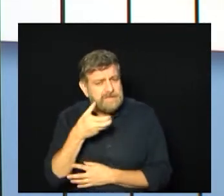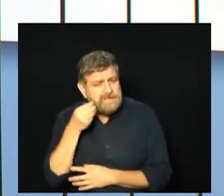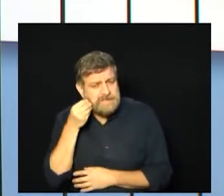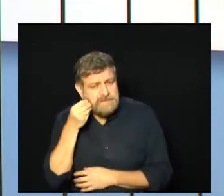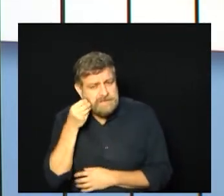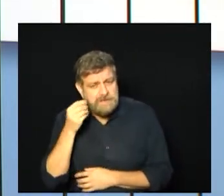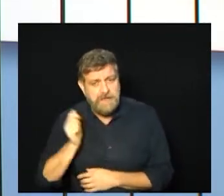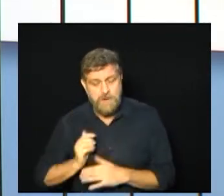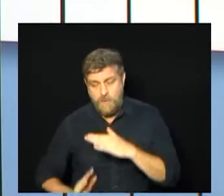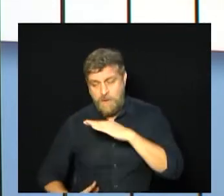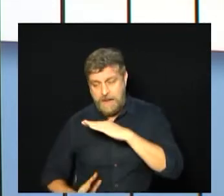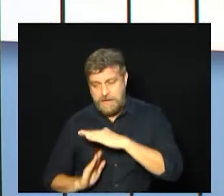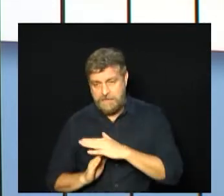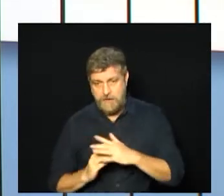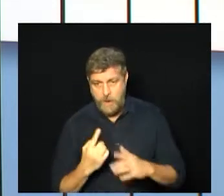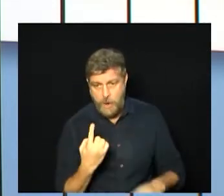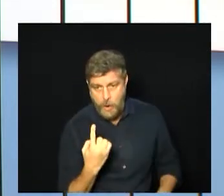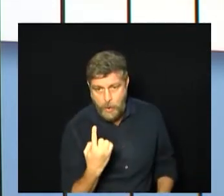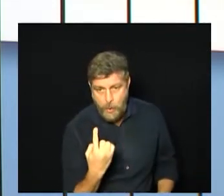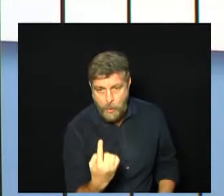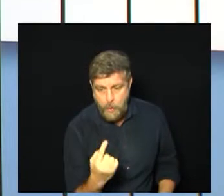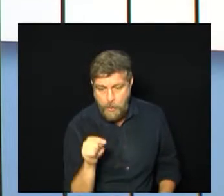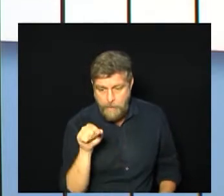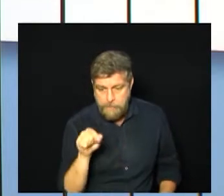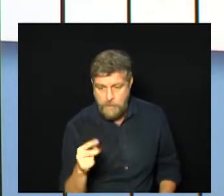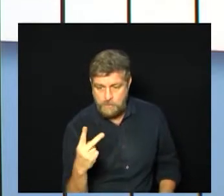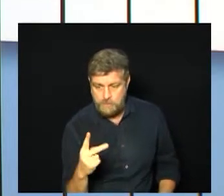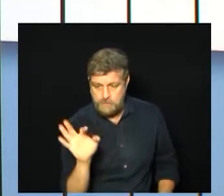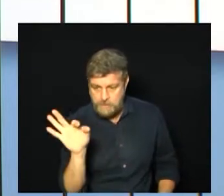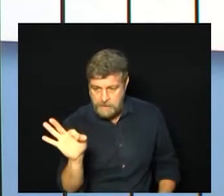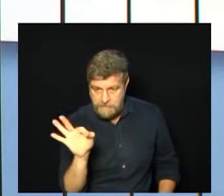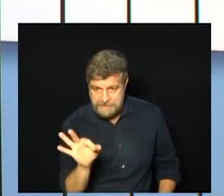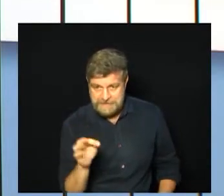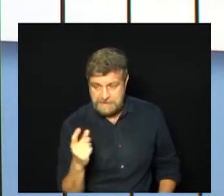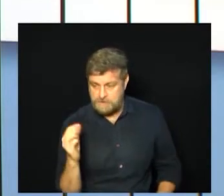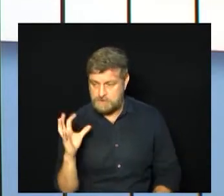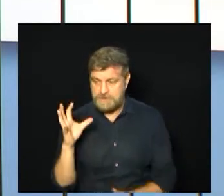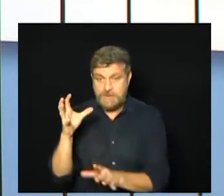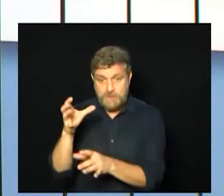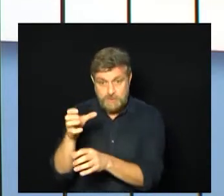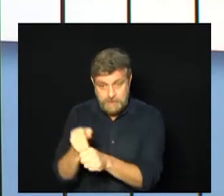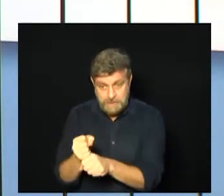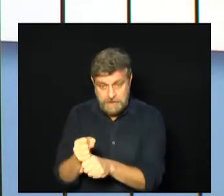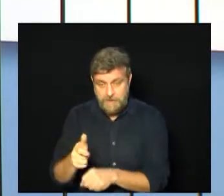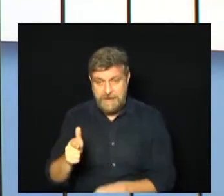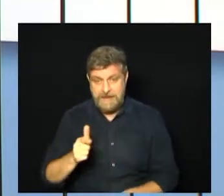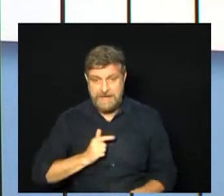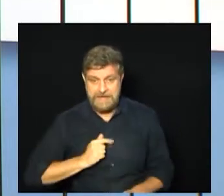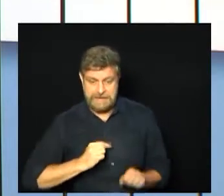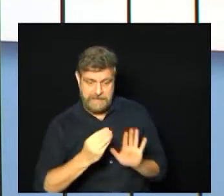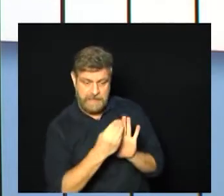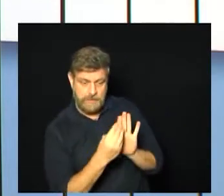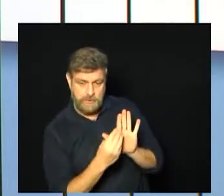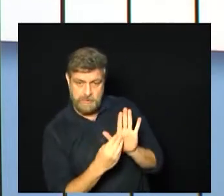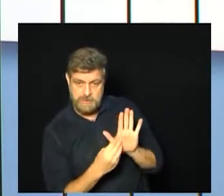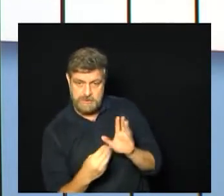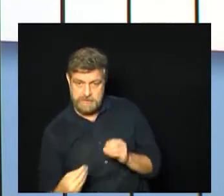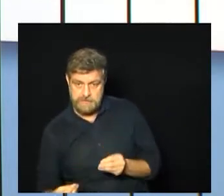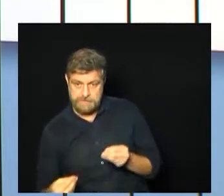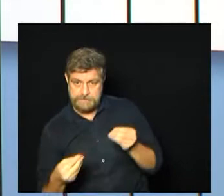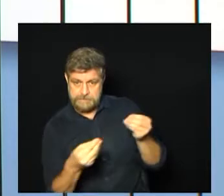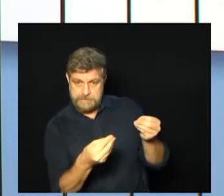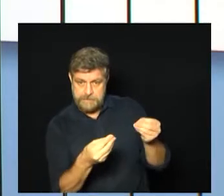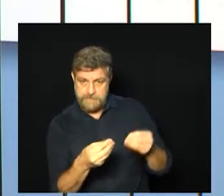um limite de 1,2% da receita corrente líquida prevista no projeto encaminhado pelo